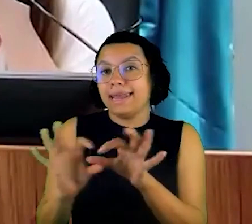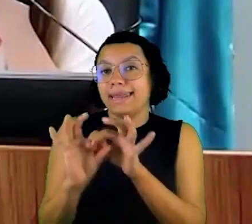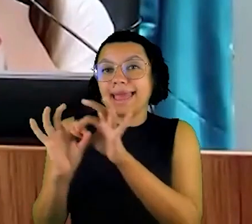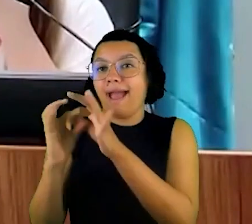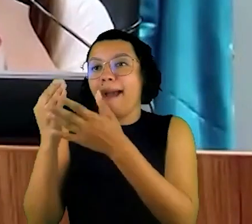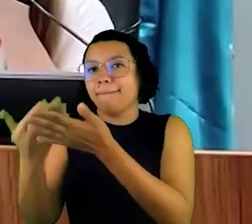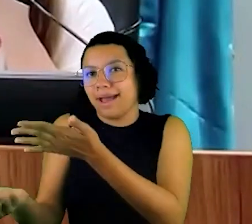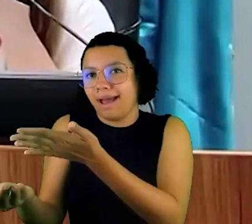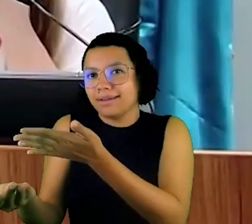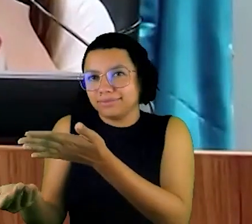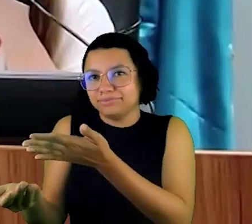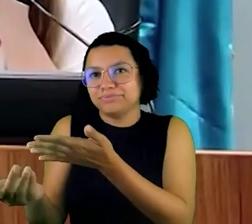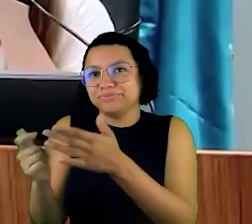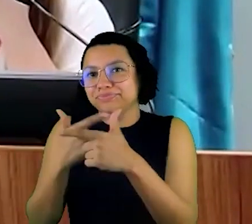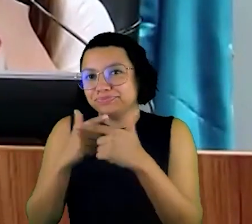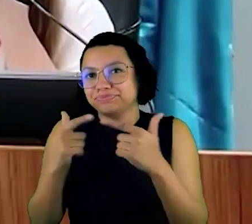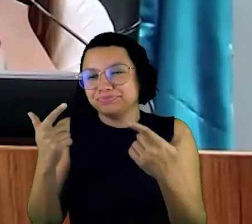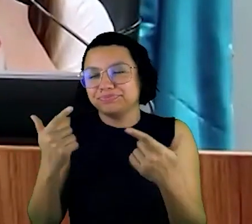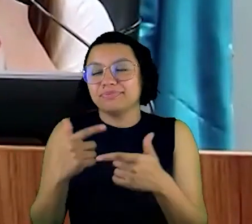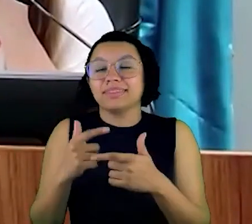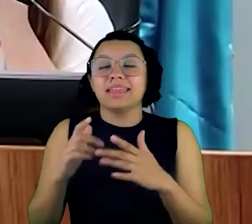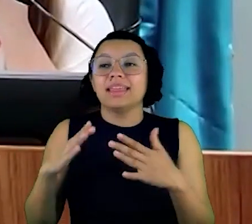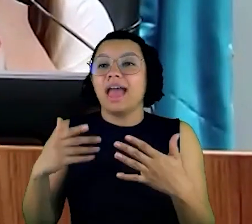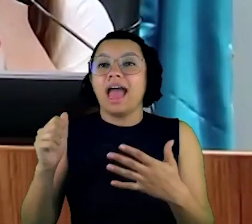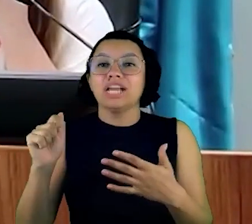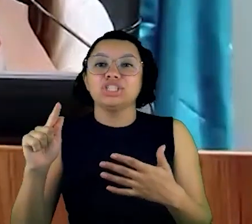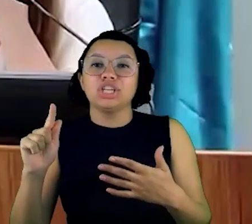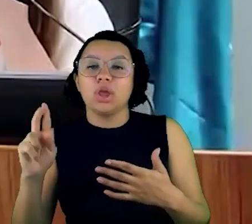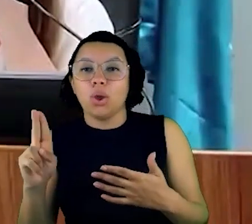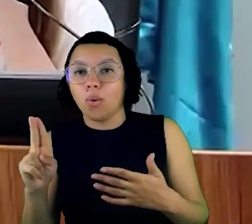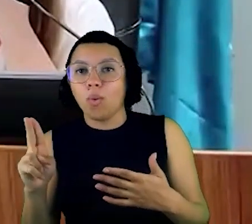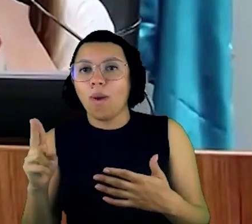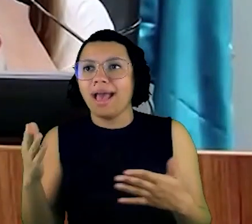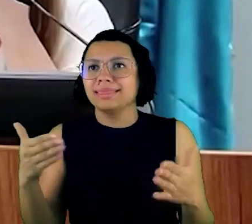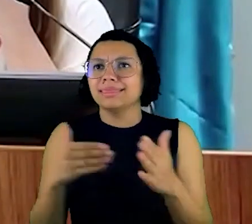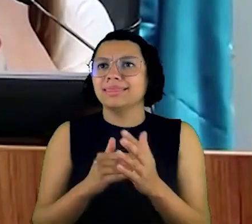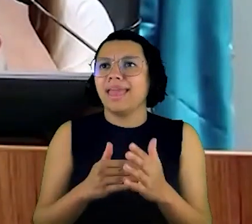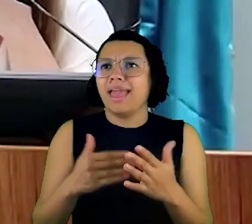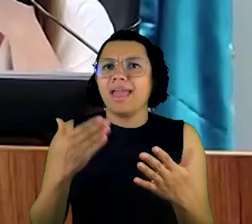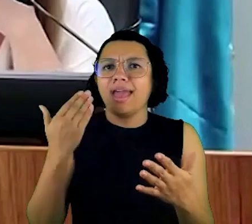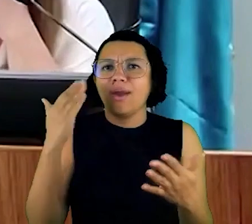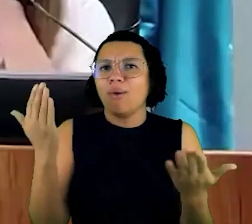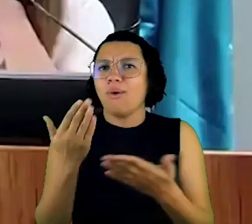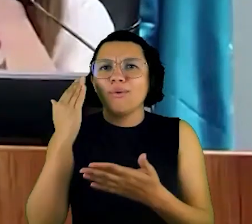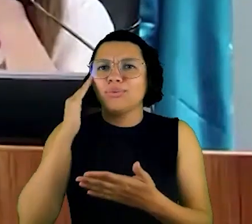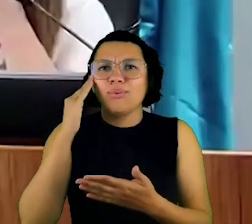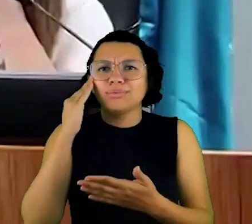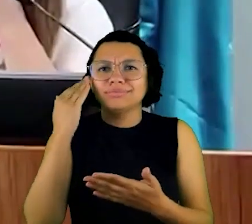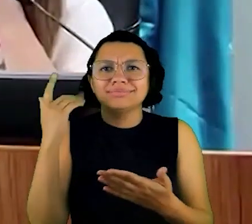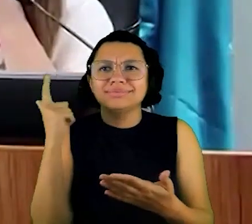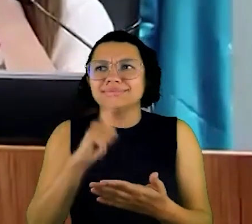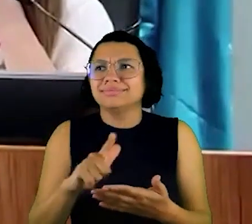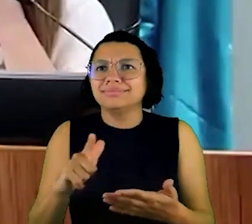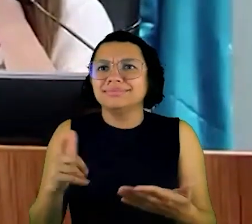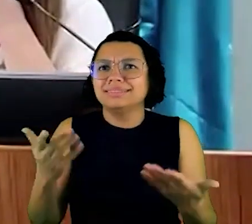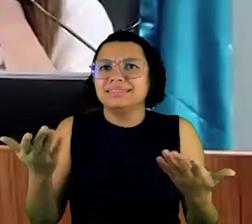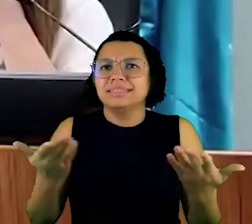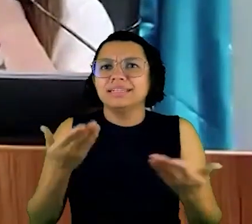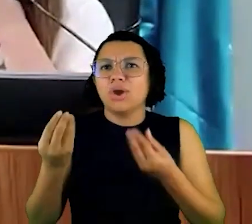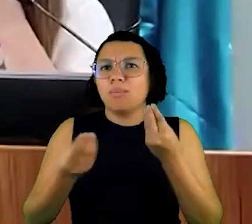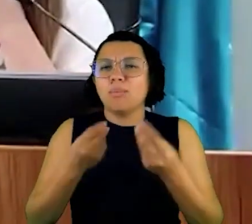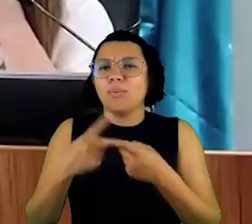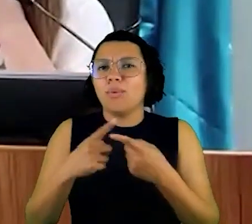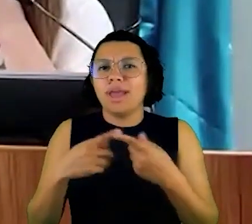né? A AGU, o PRF, até hoje eu não consigo entender por que raios essas carreiras não